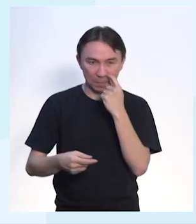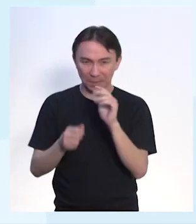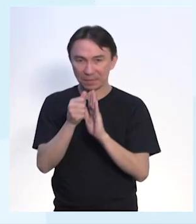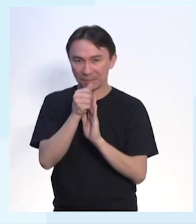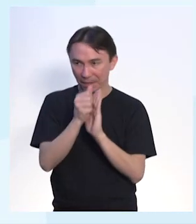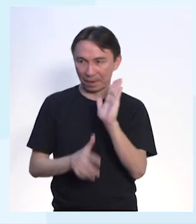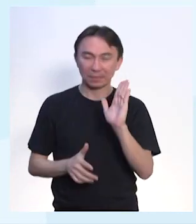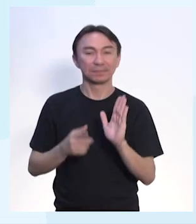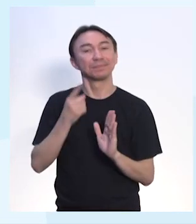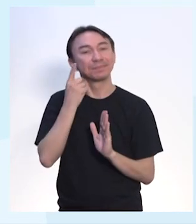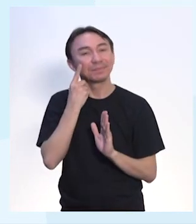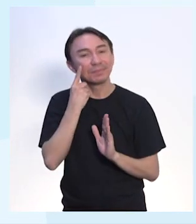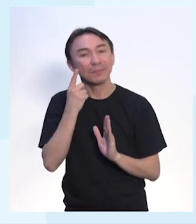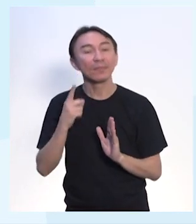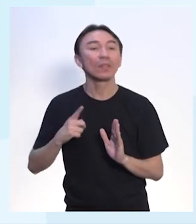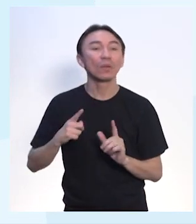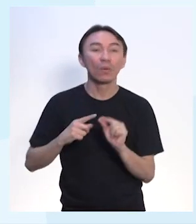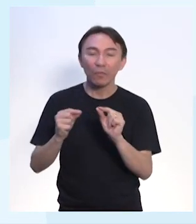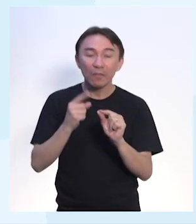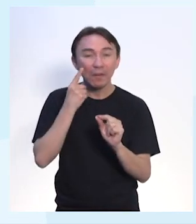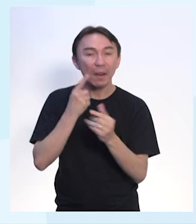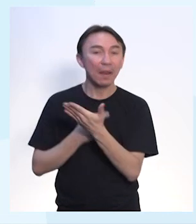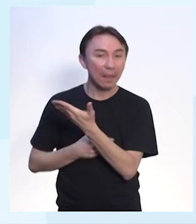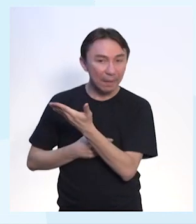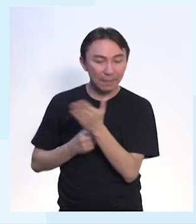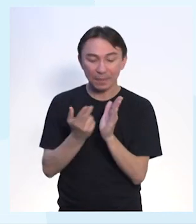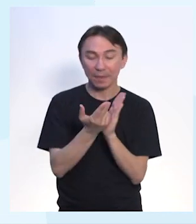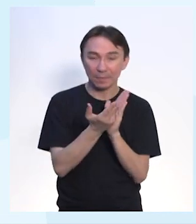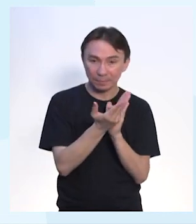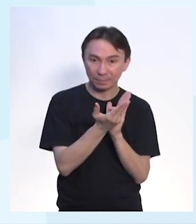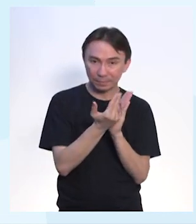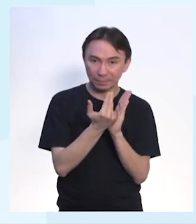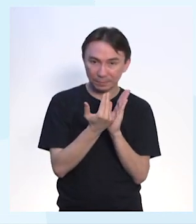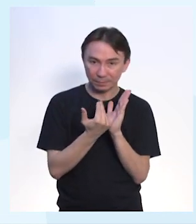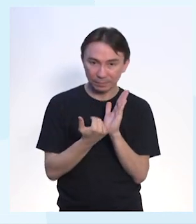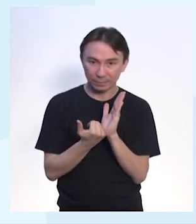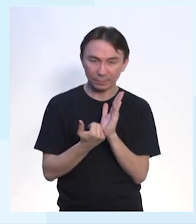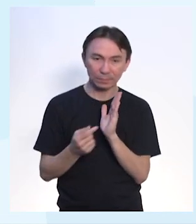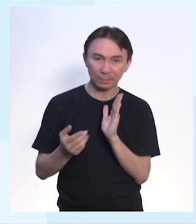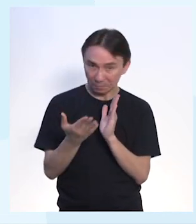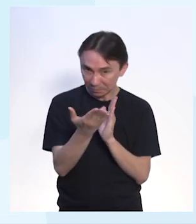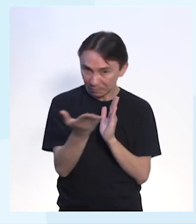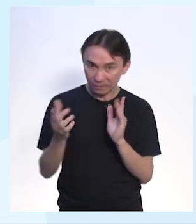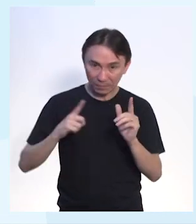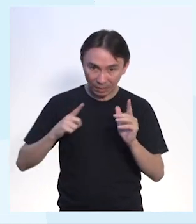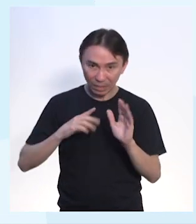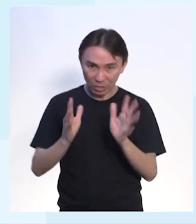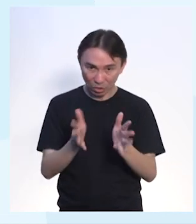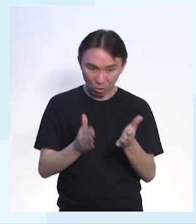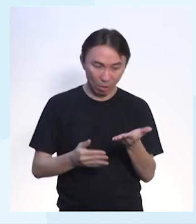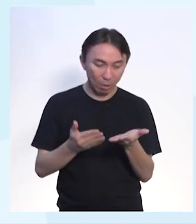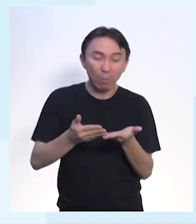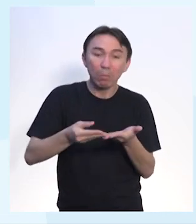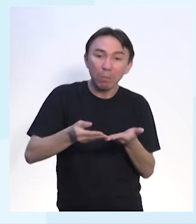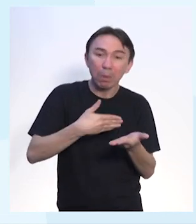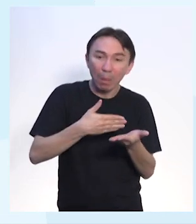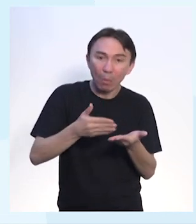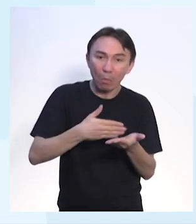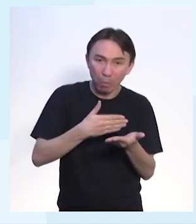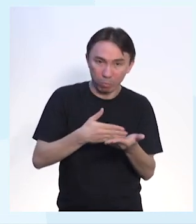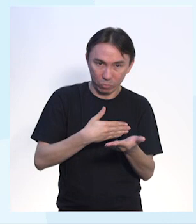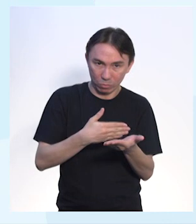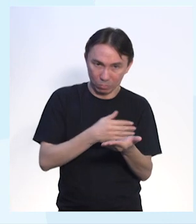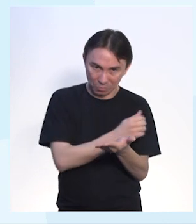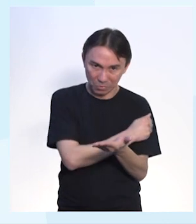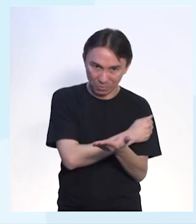Diz o seguinte, ó. Observe a figura. Se vocês já tiverem o caderno Aprender Sempre, né? Se vocês já tiverem,